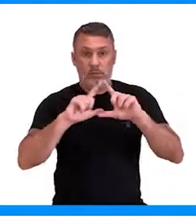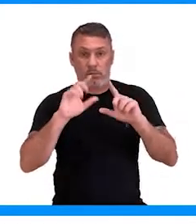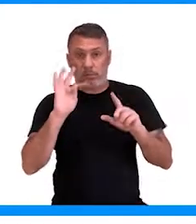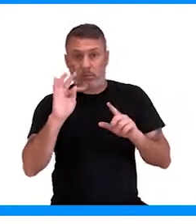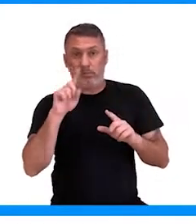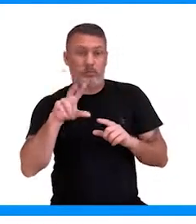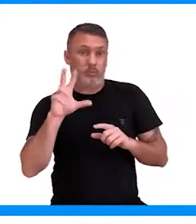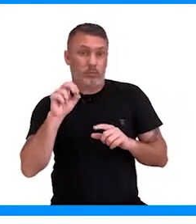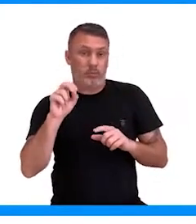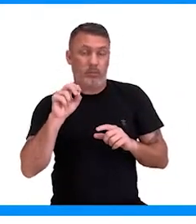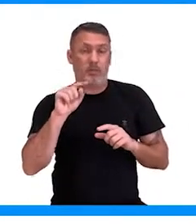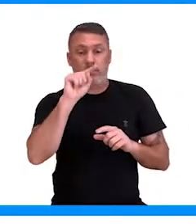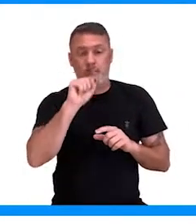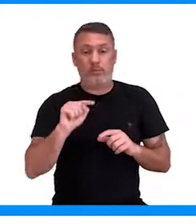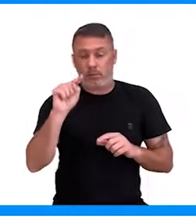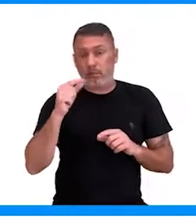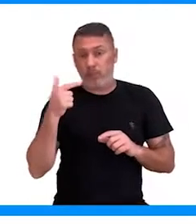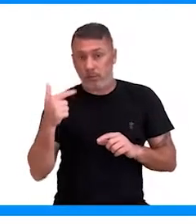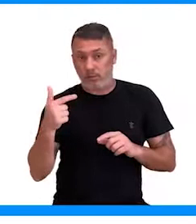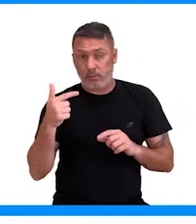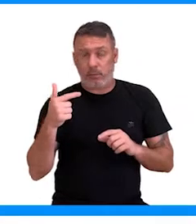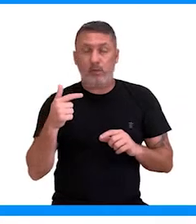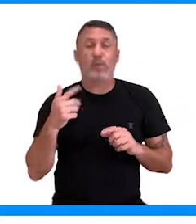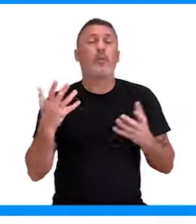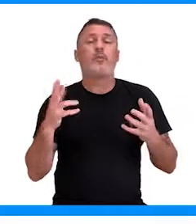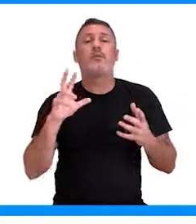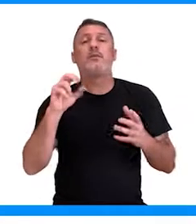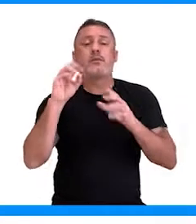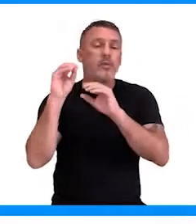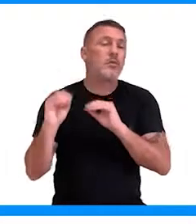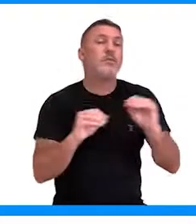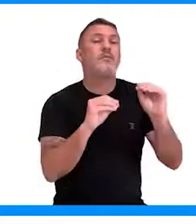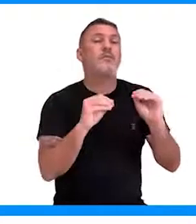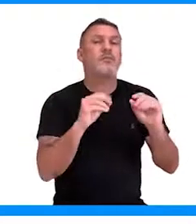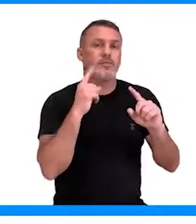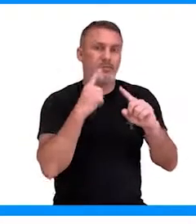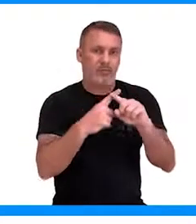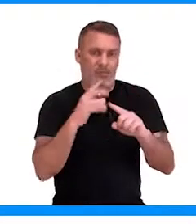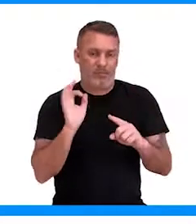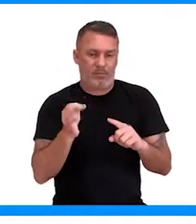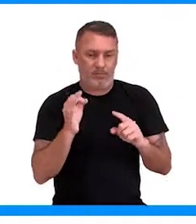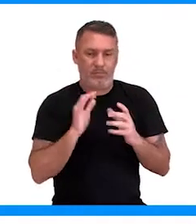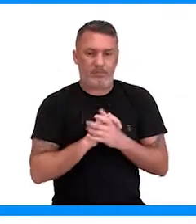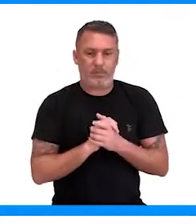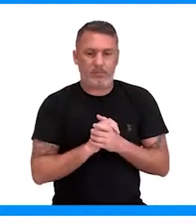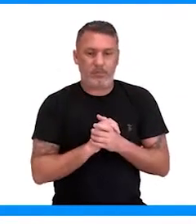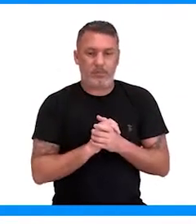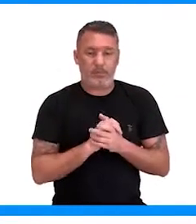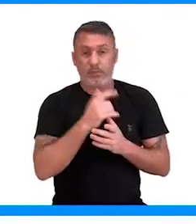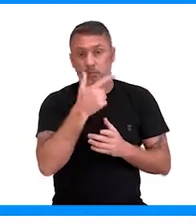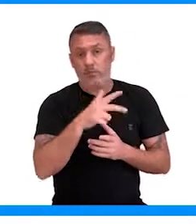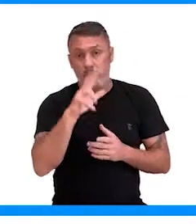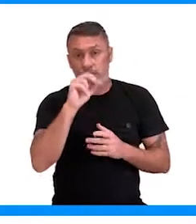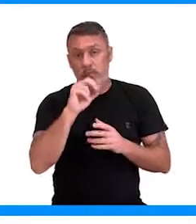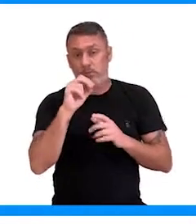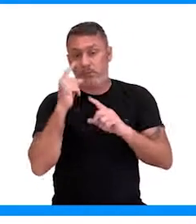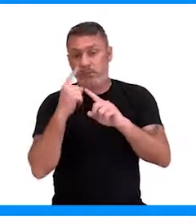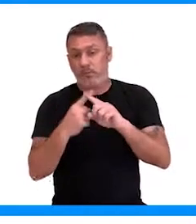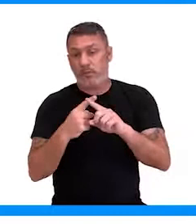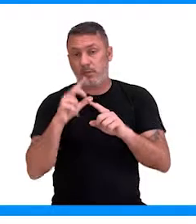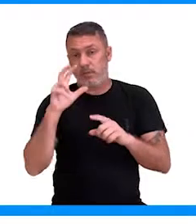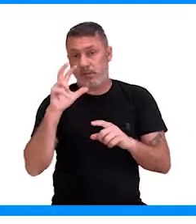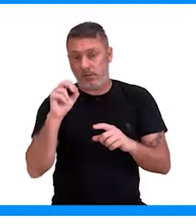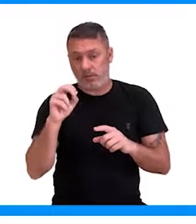50, raiz de 2. Passo 50 raiz de 2 para o outro lado multiplicando. Vai dar 250